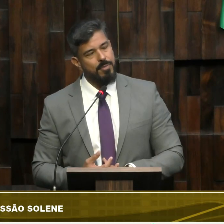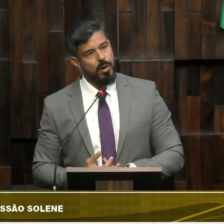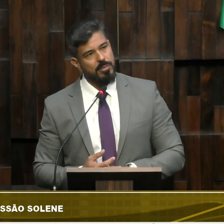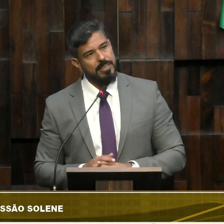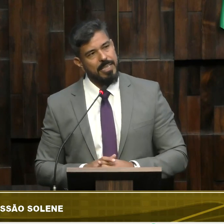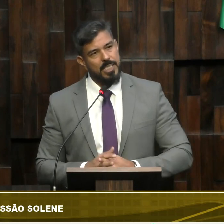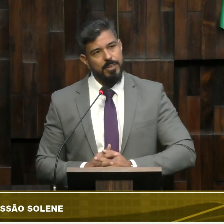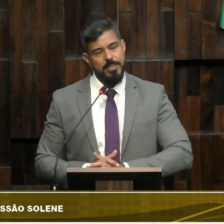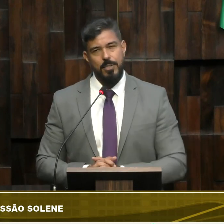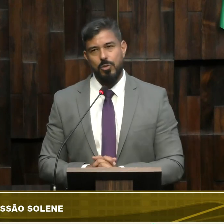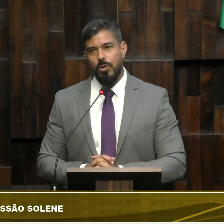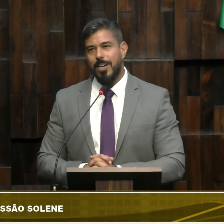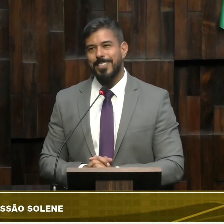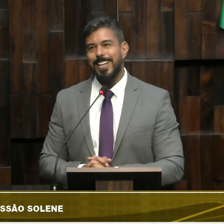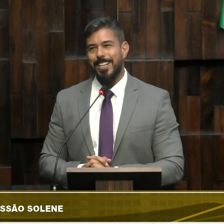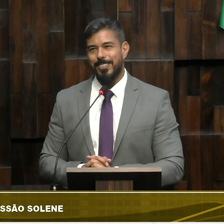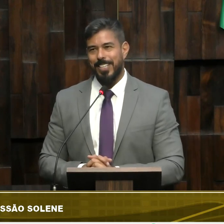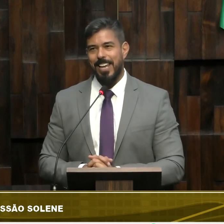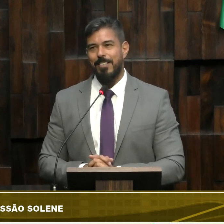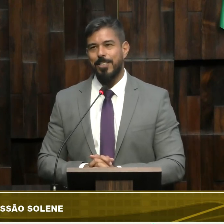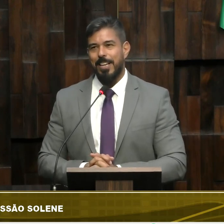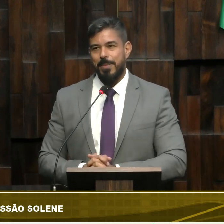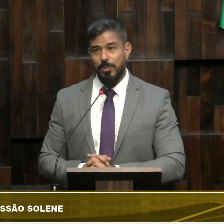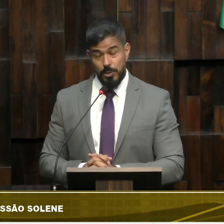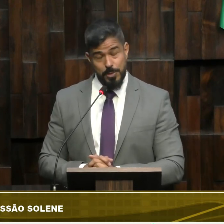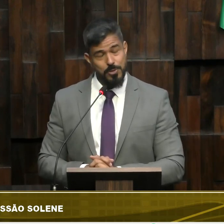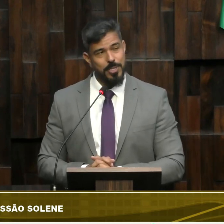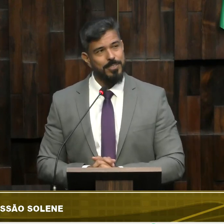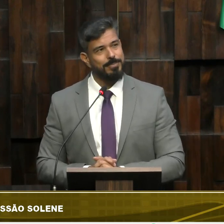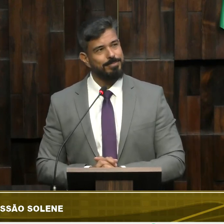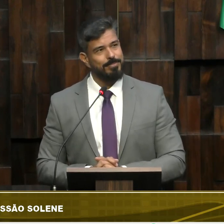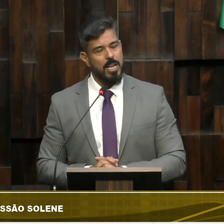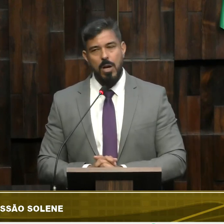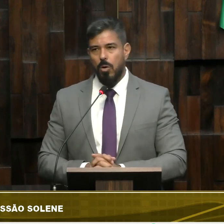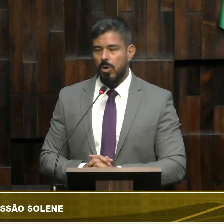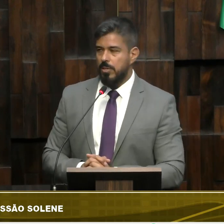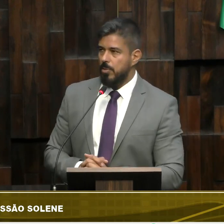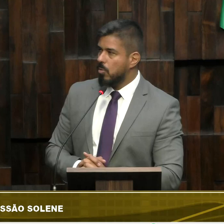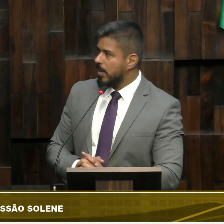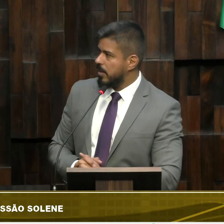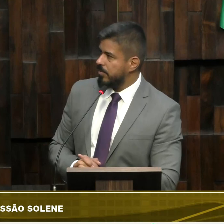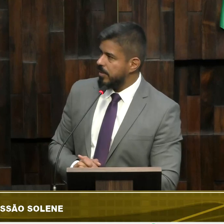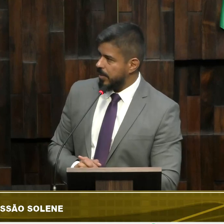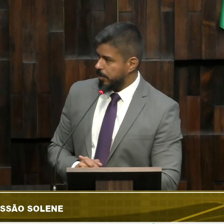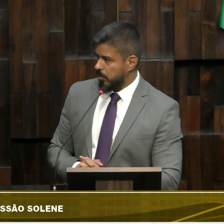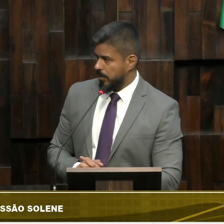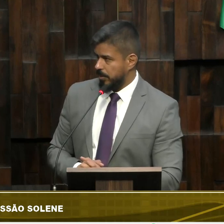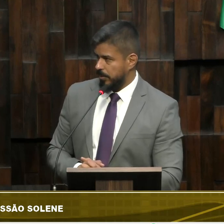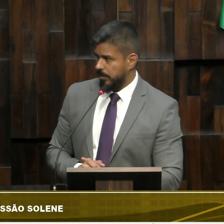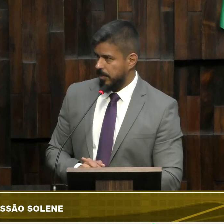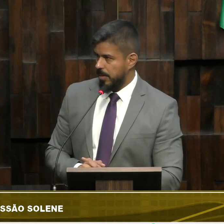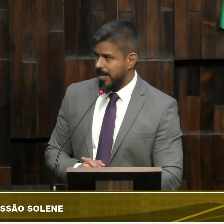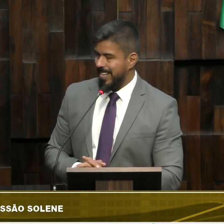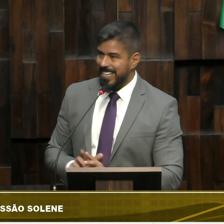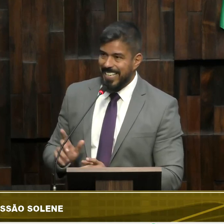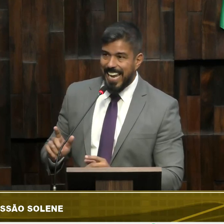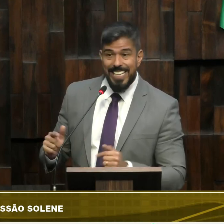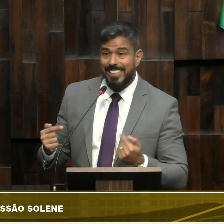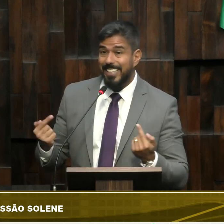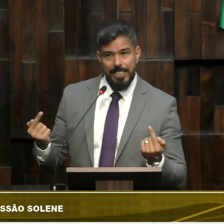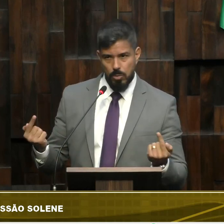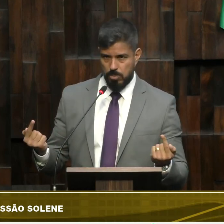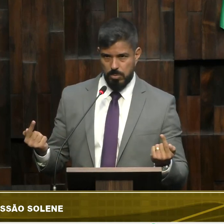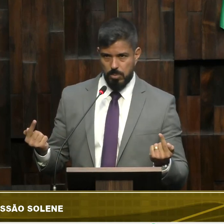a minha foto na internet e falei assim, sou candidato, quem quer votar em mim em 2018? 11.426 pessoas.